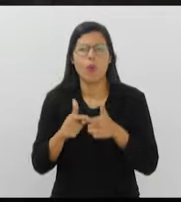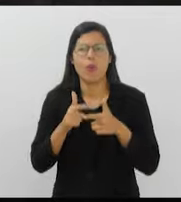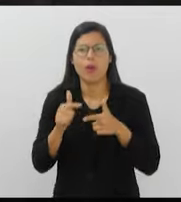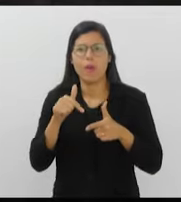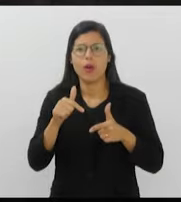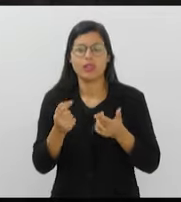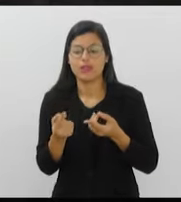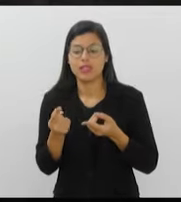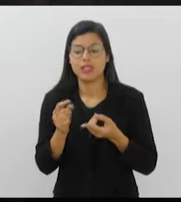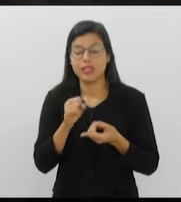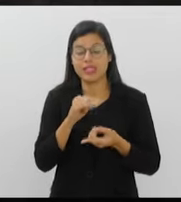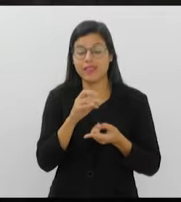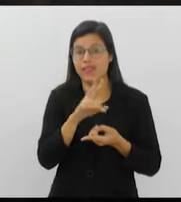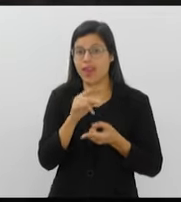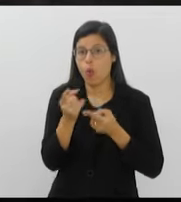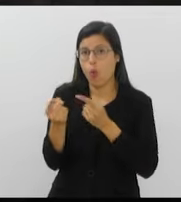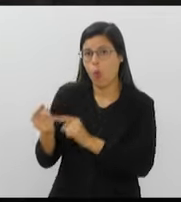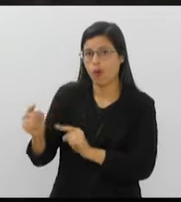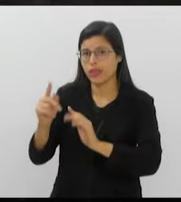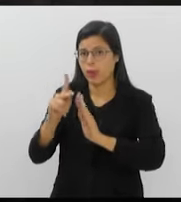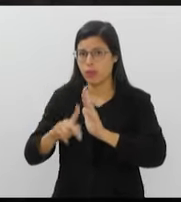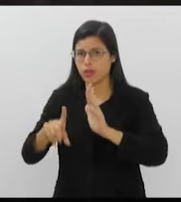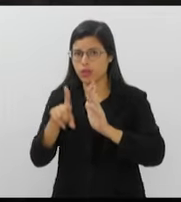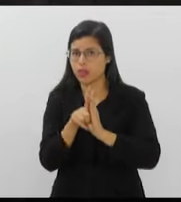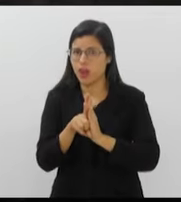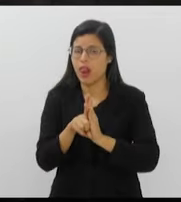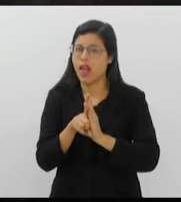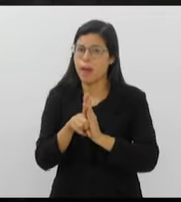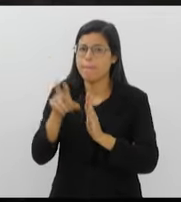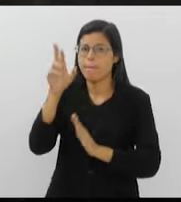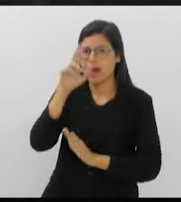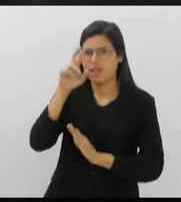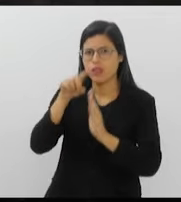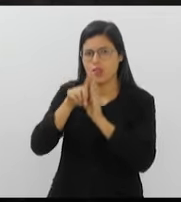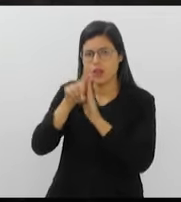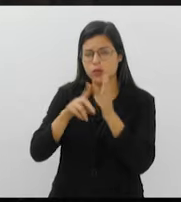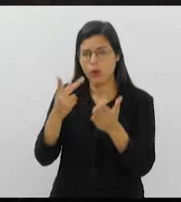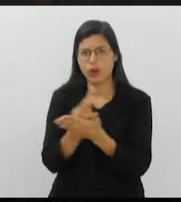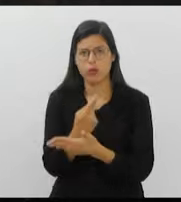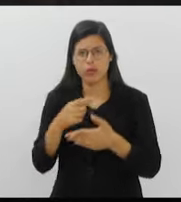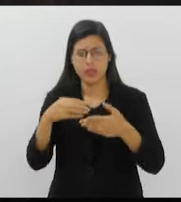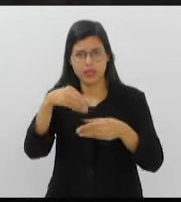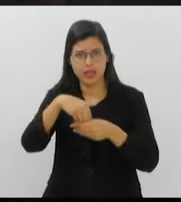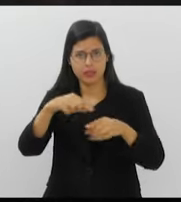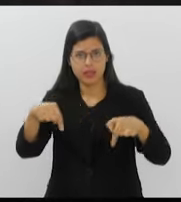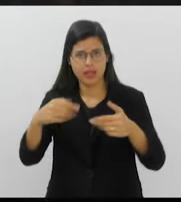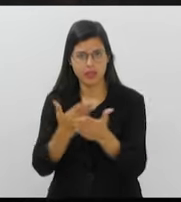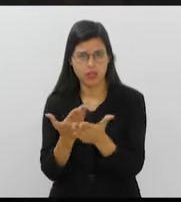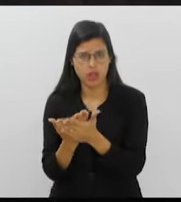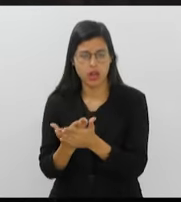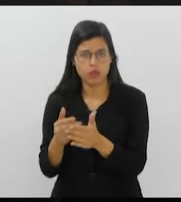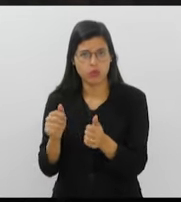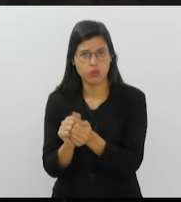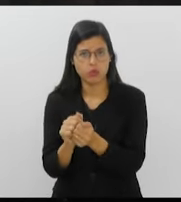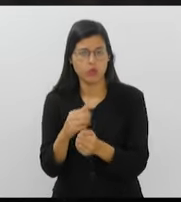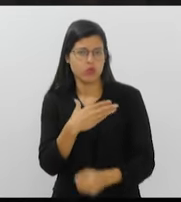também para monitorar tudo que acontece nas salas de aula com nossos filhos. Com os nossos filhos.